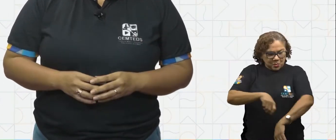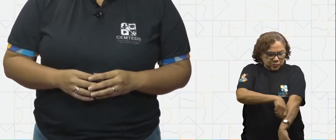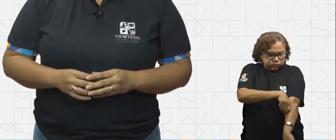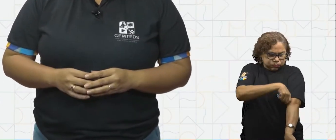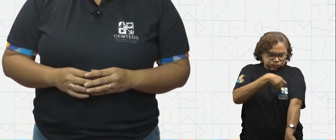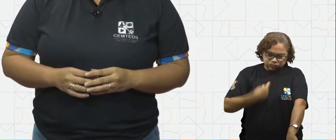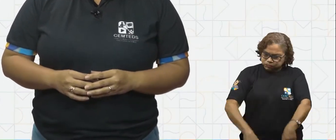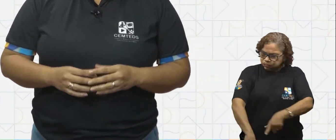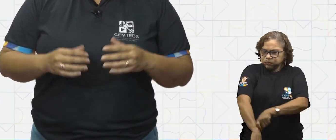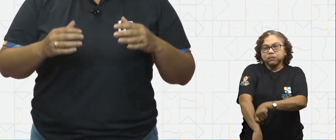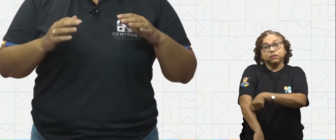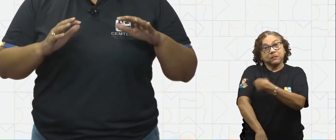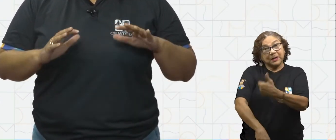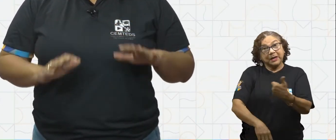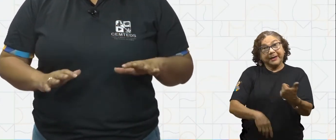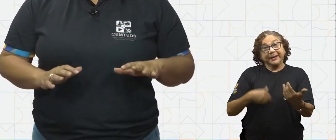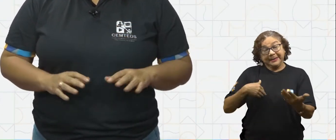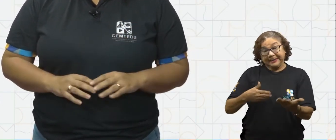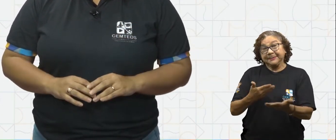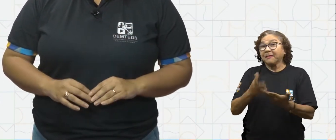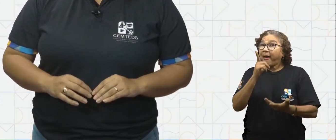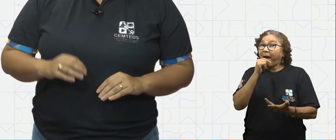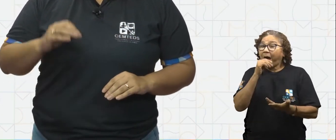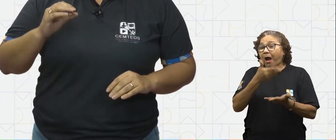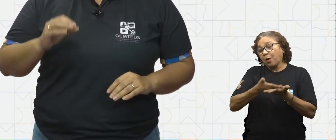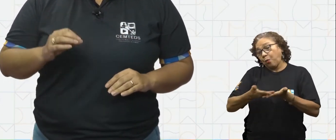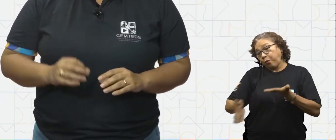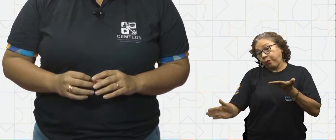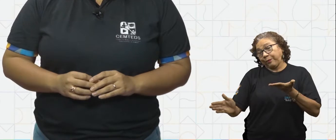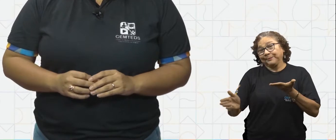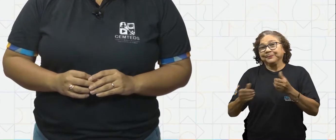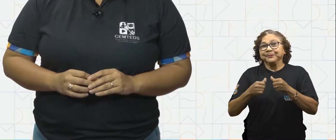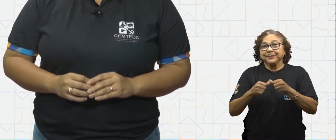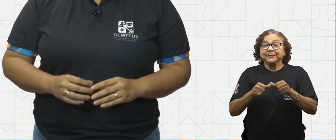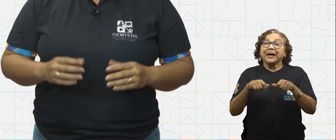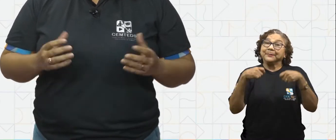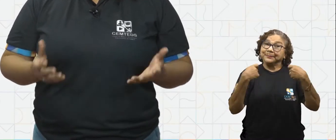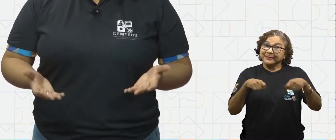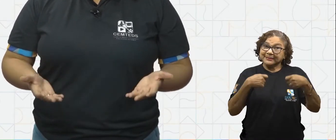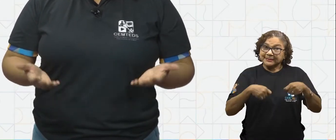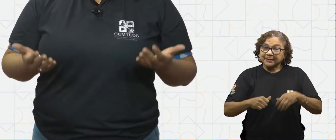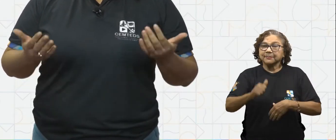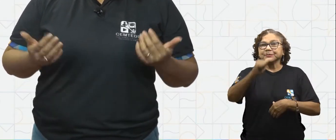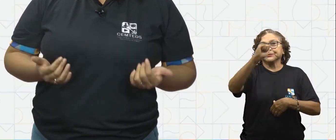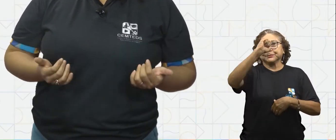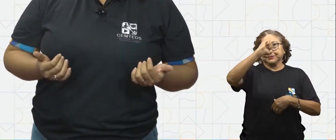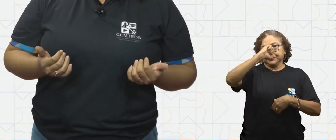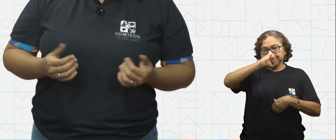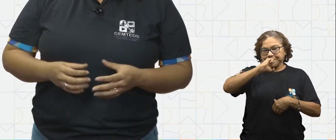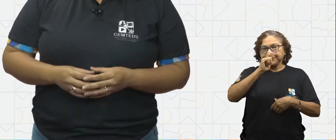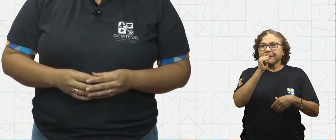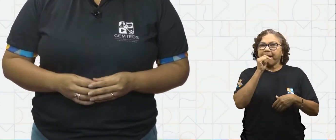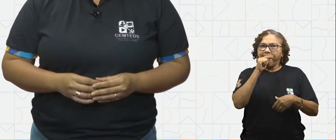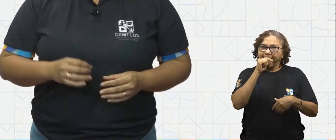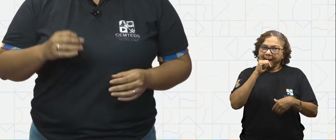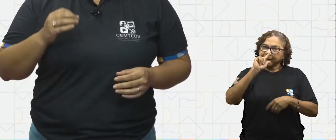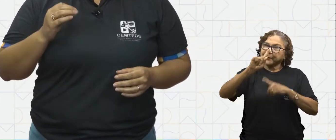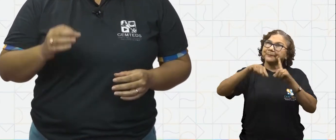suado. Com isso, perdemos líquidos e para repor esses líquidos precisamos beber mais